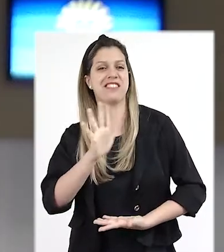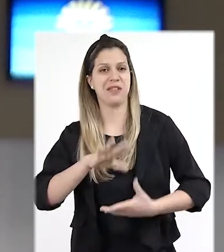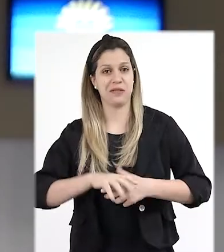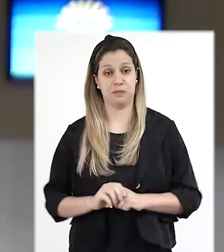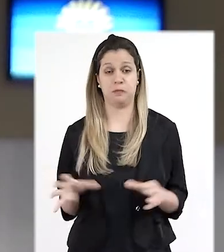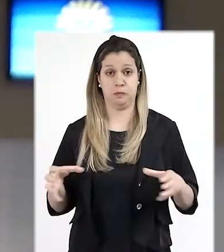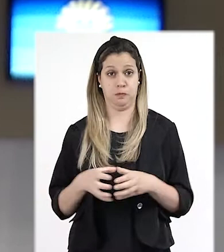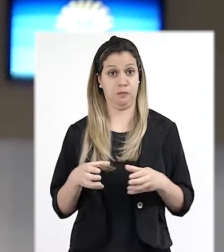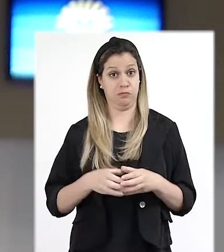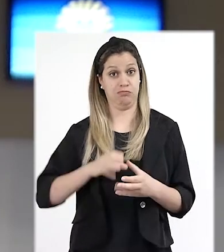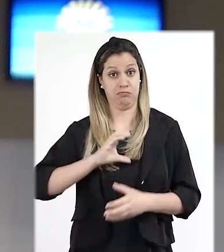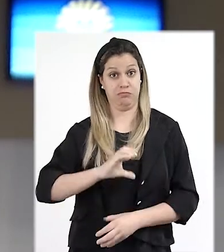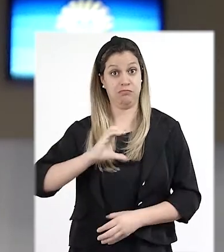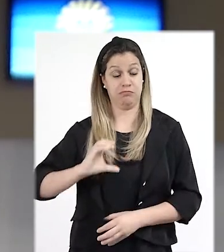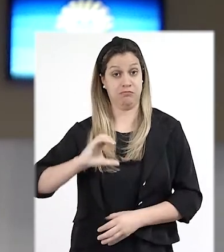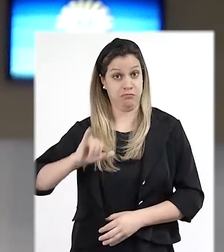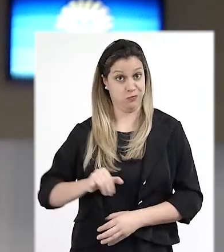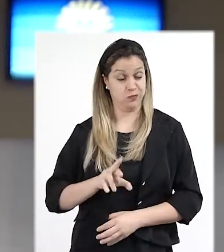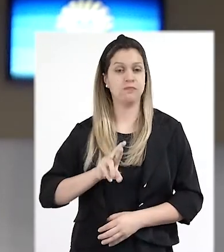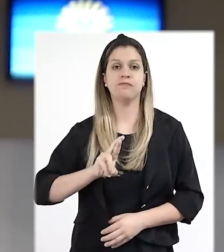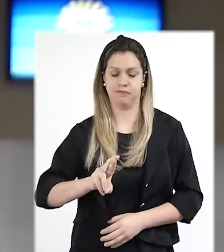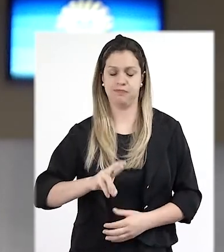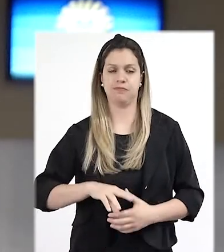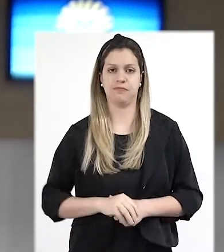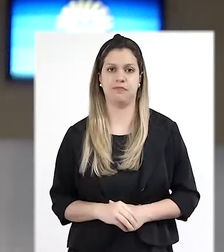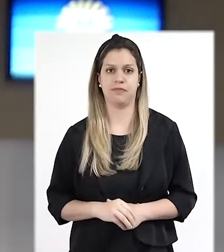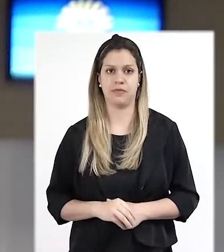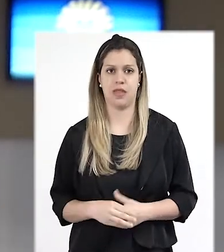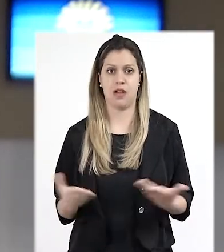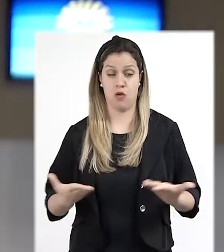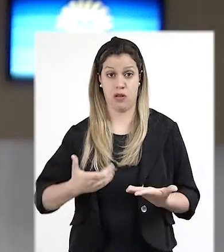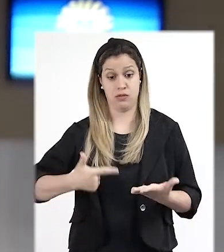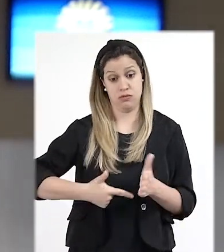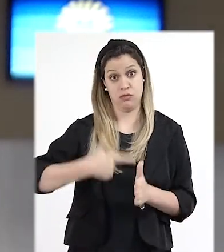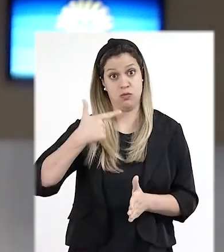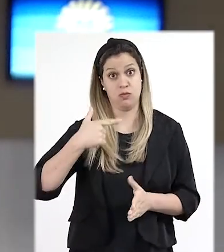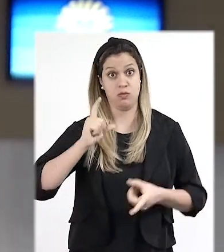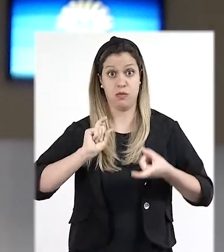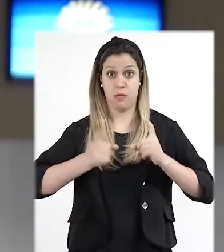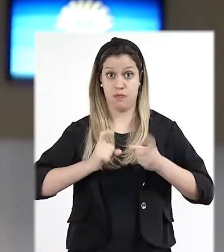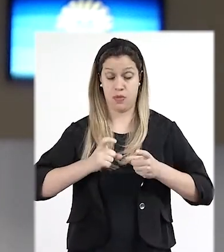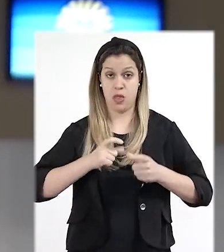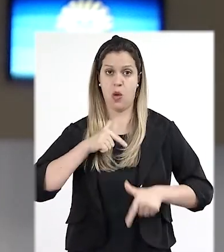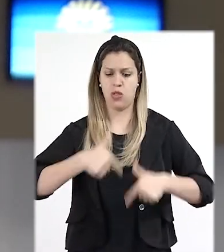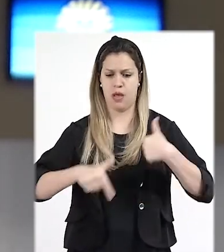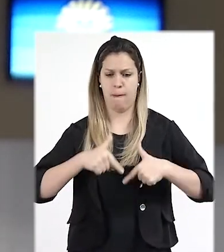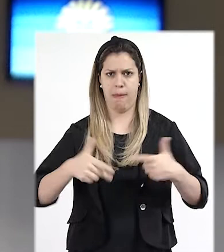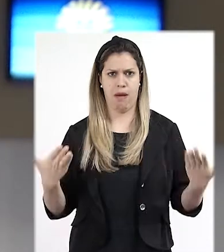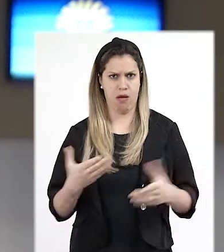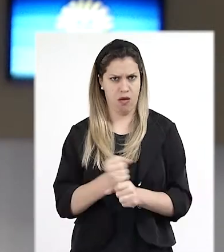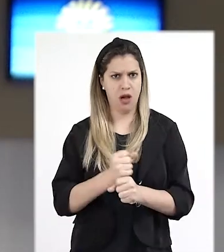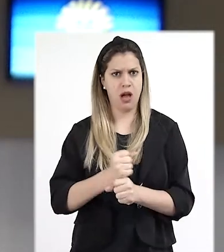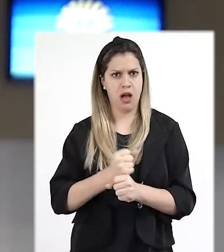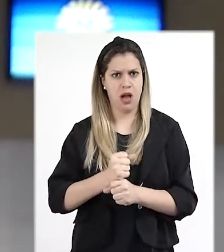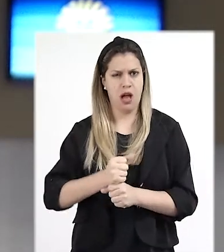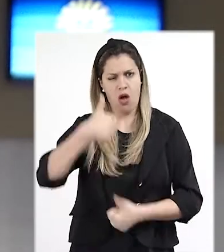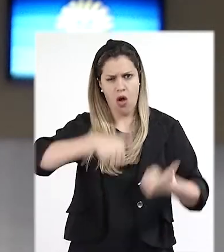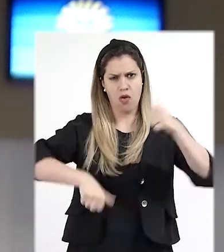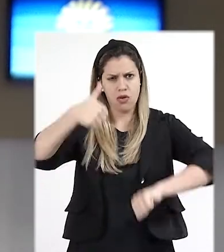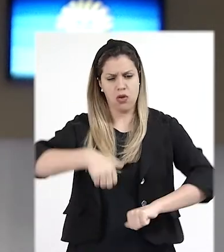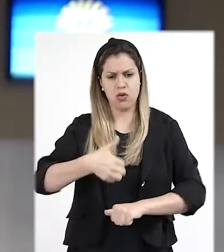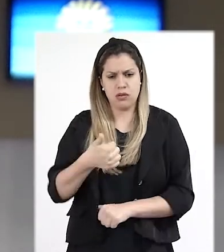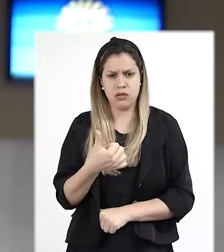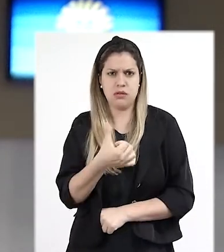Olá! A Comissão de Constituição, Justiça e Redação, em sua segunda reunião de trabalhos do ano, analisou